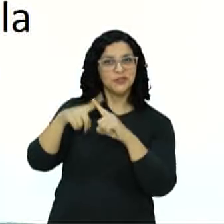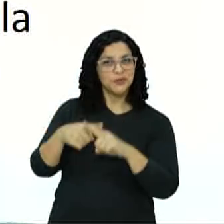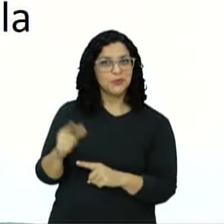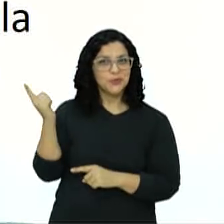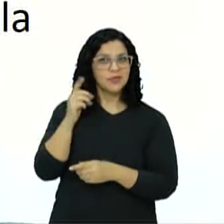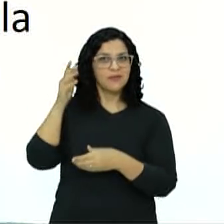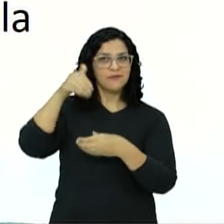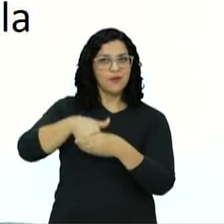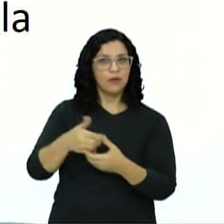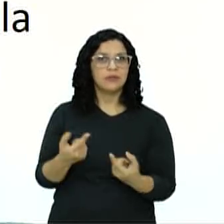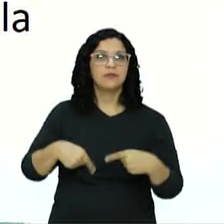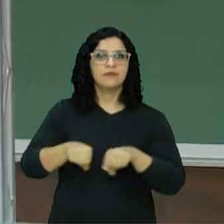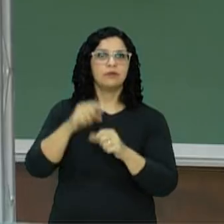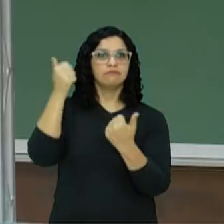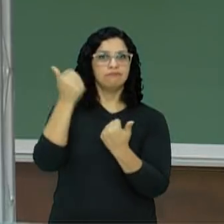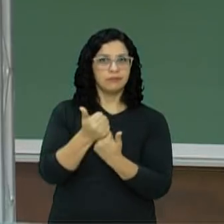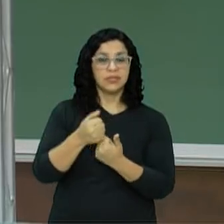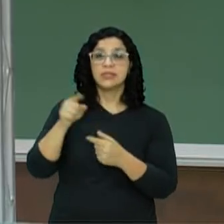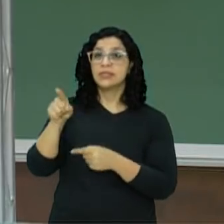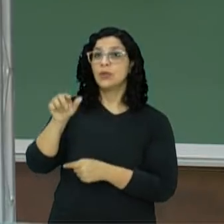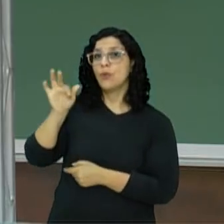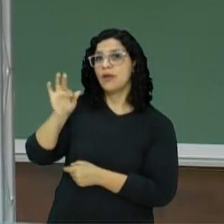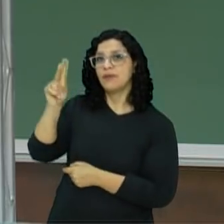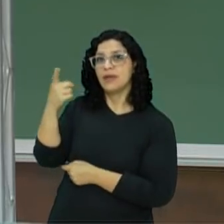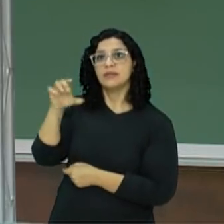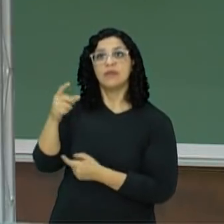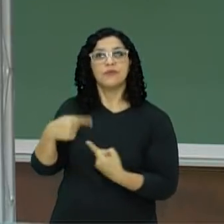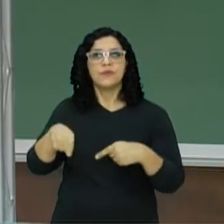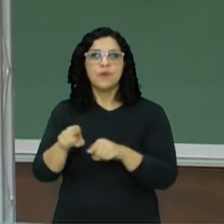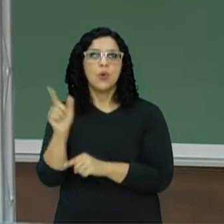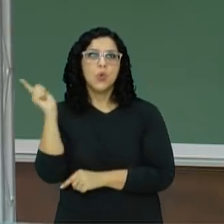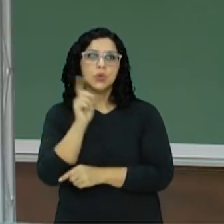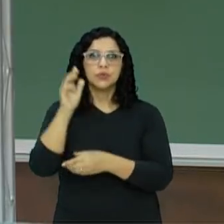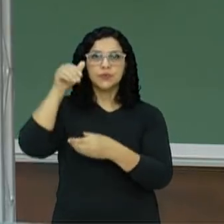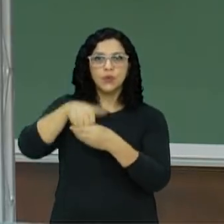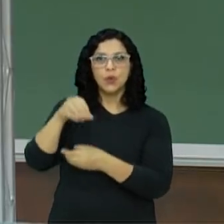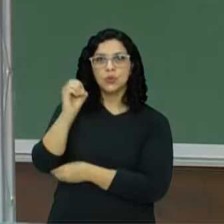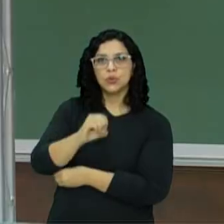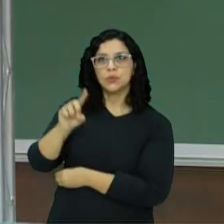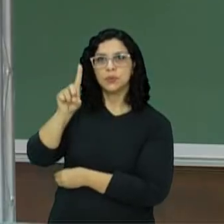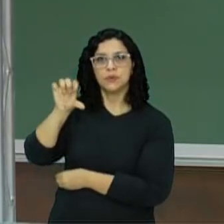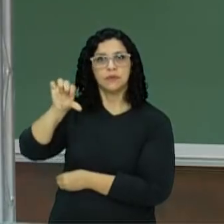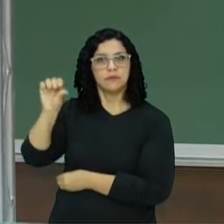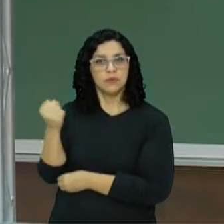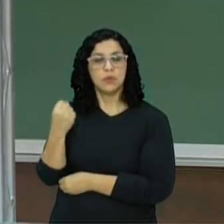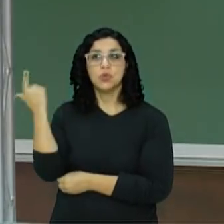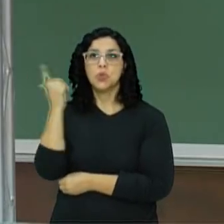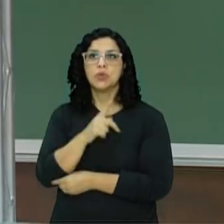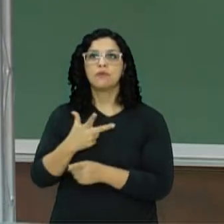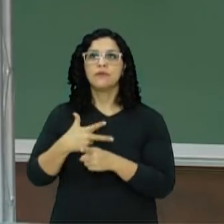o Fernando Henrique Cardoso foi candidato à reeleição em outubro de 98